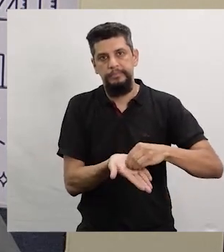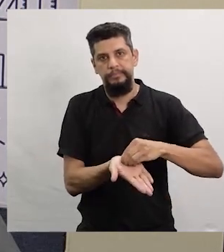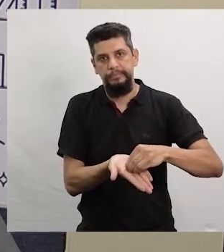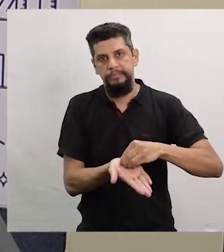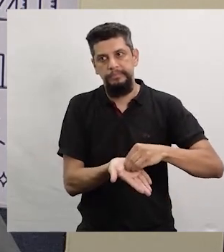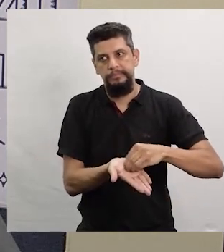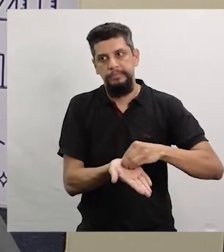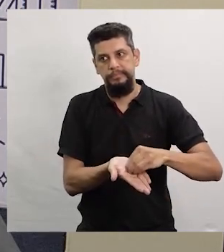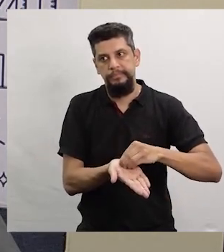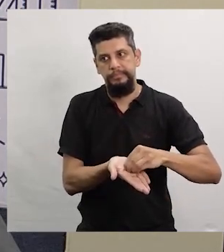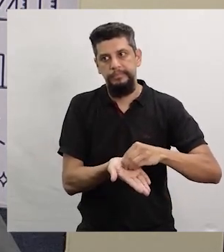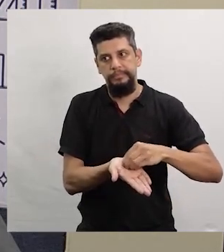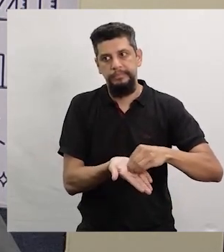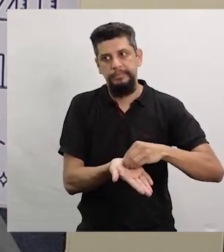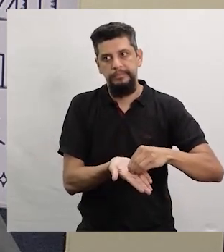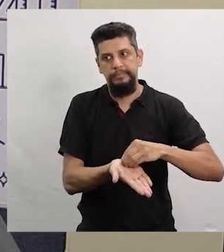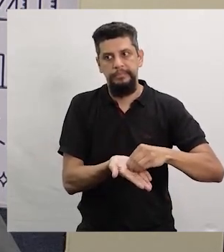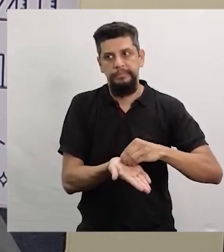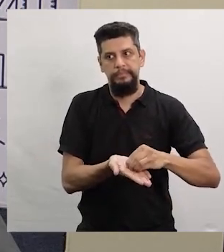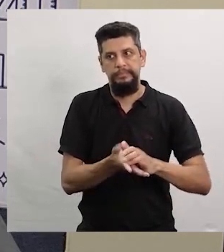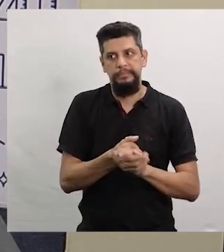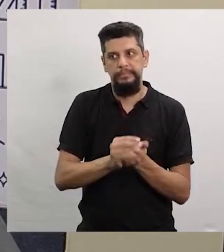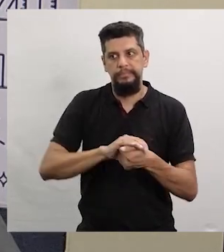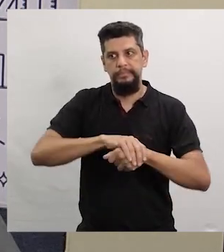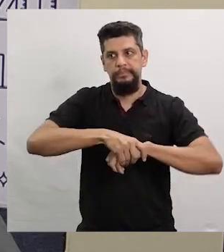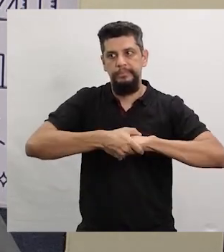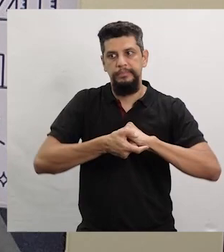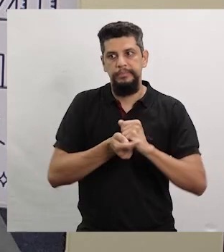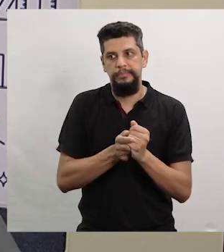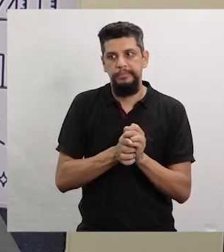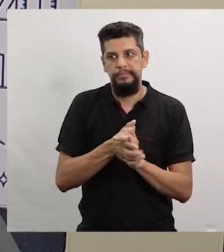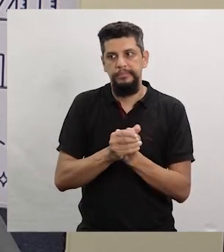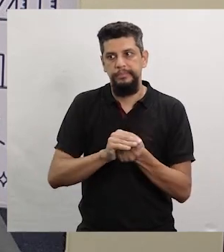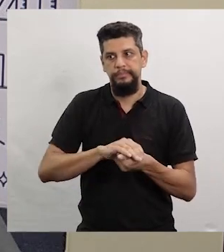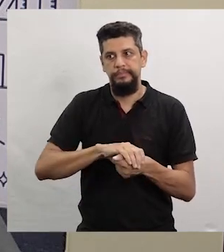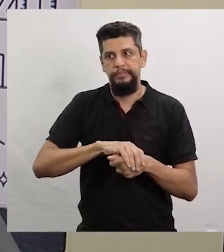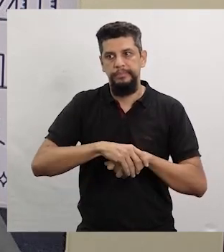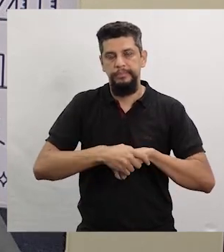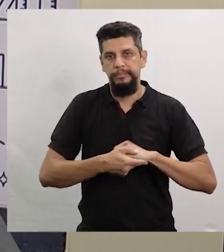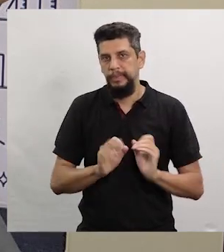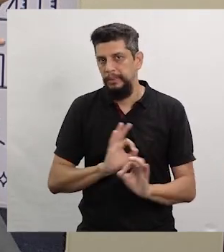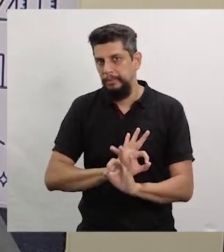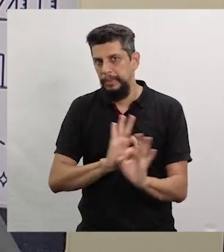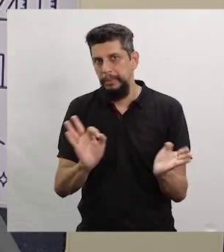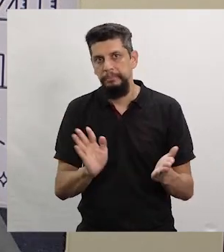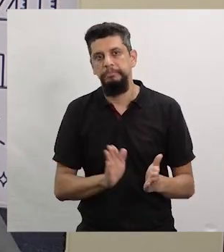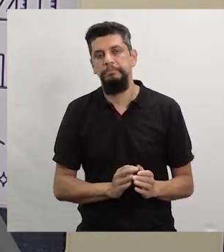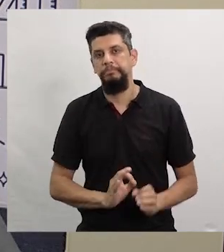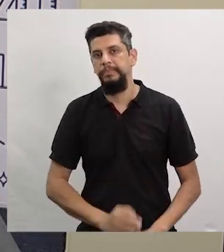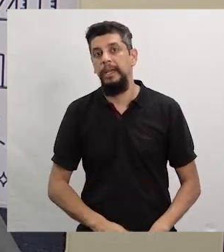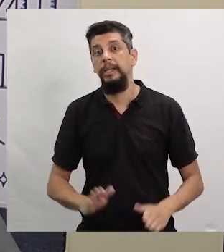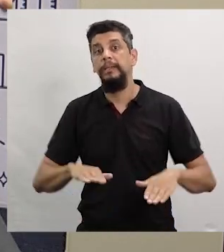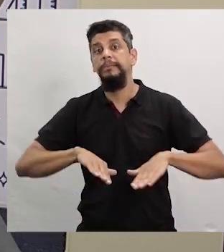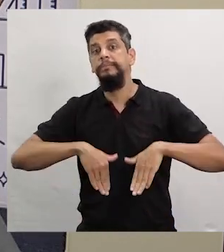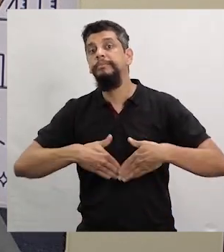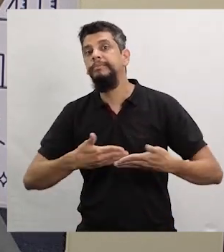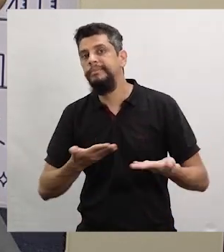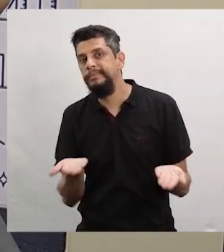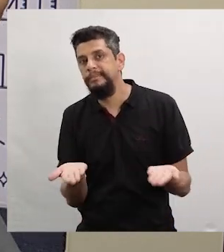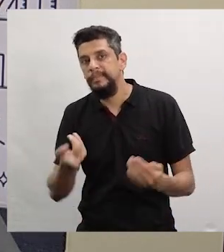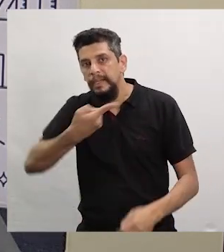da Palma da Mão Olha a ponta as unhas Muito bom parabéns e